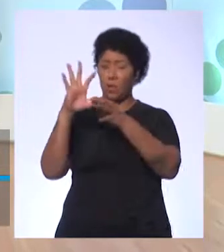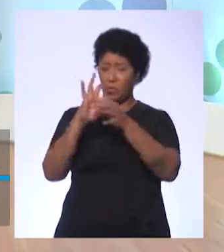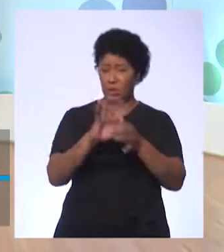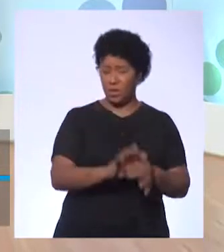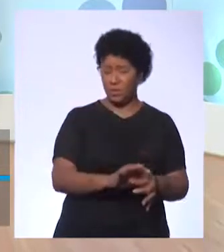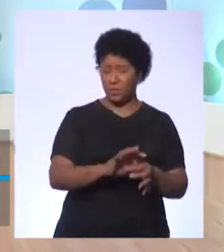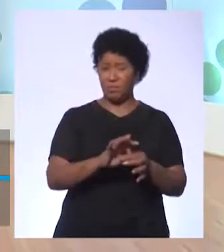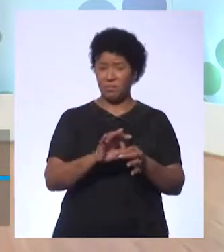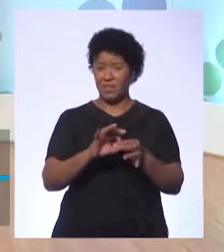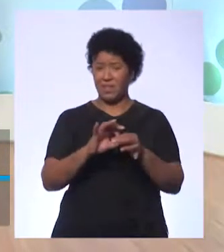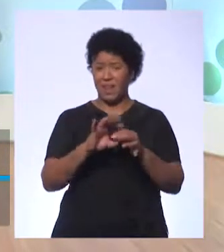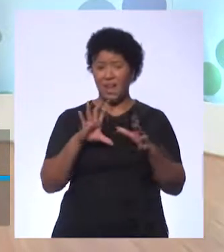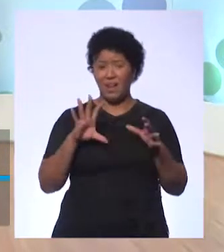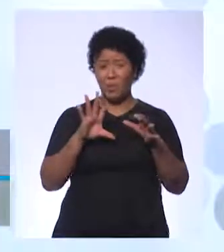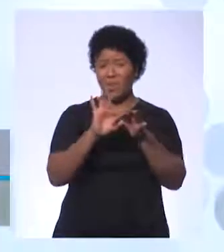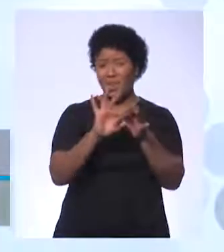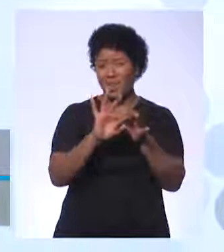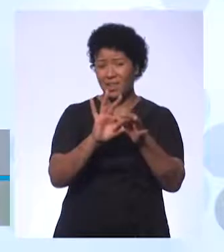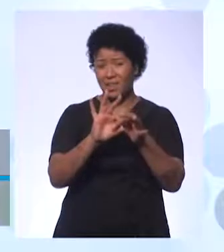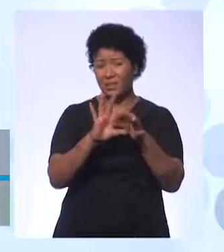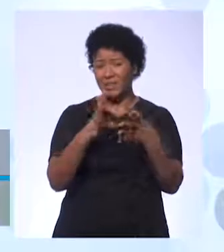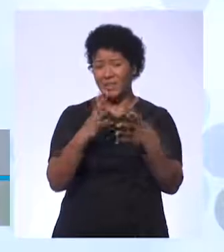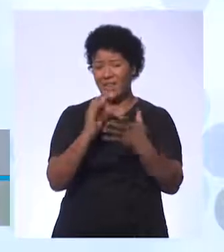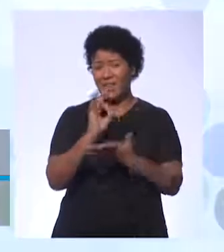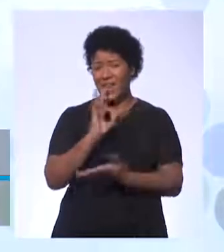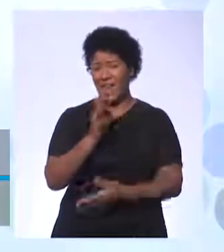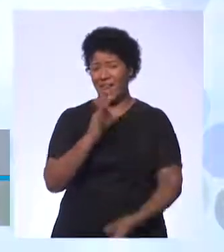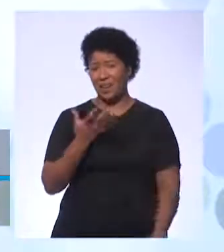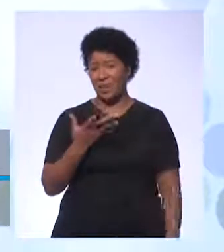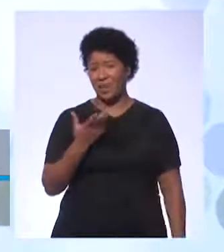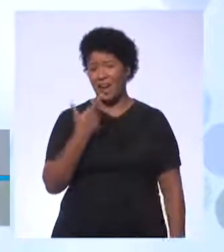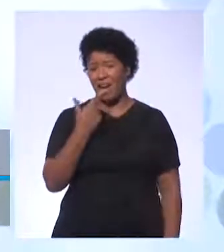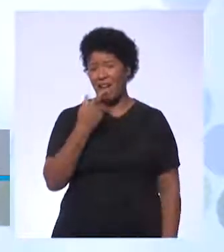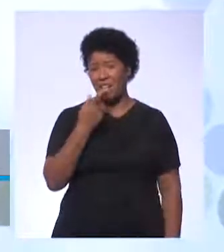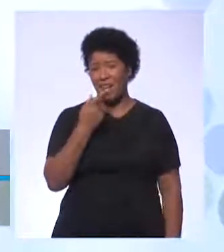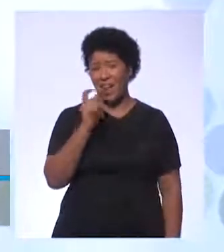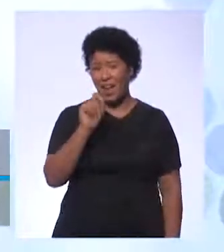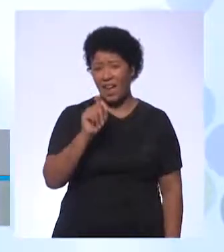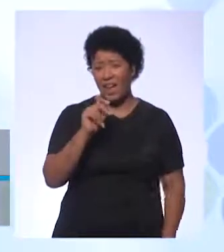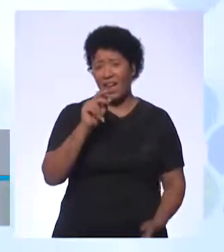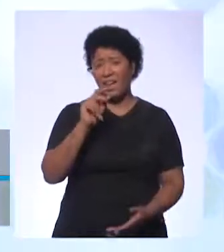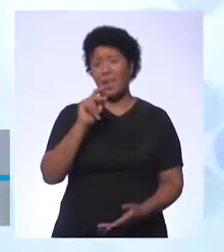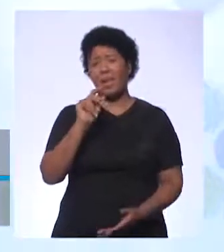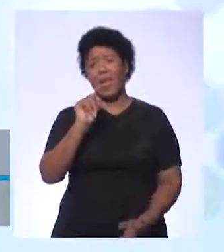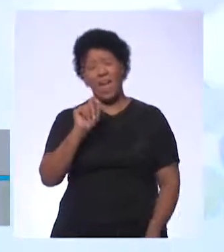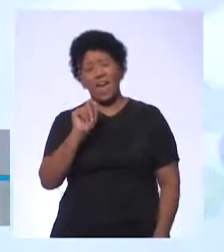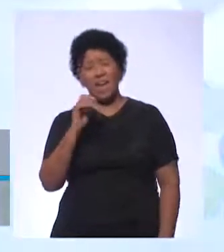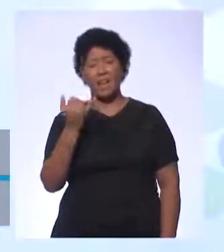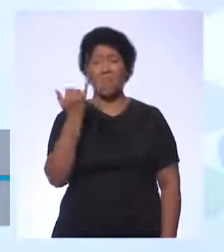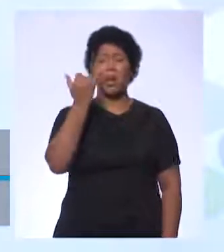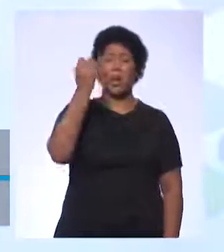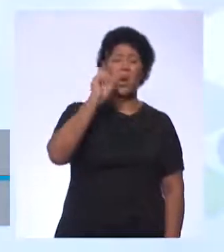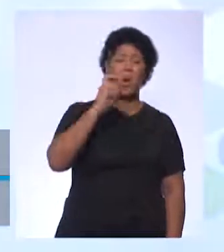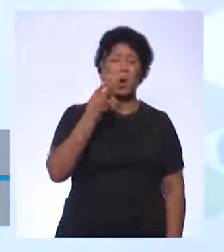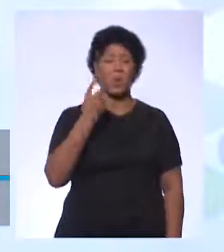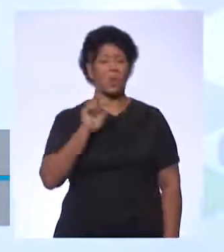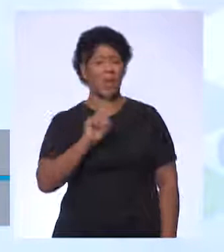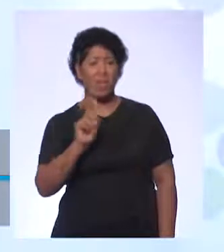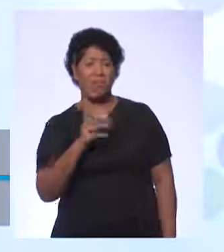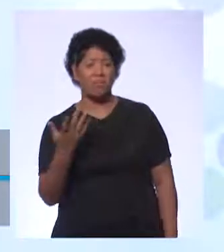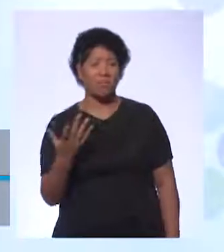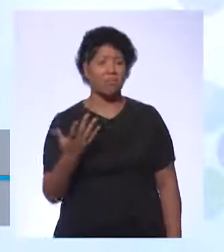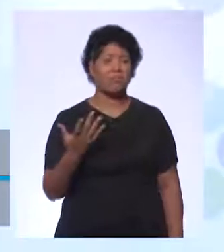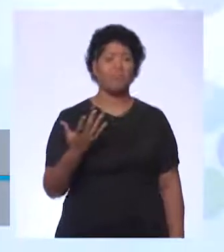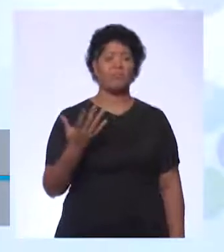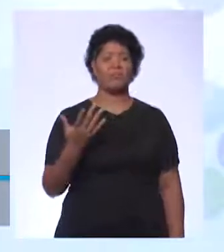adequado? Essa paródia condiz com o que eu preciso? Essa fala é importante ou não? Então, e lembrando também, já que é um